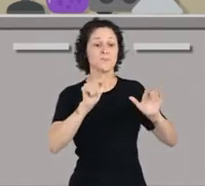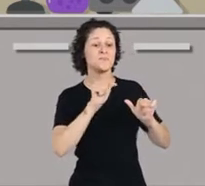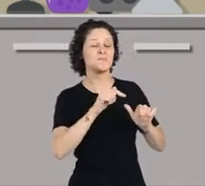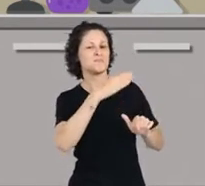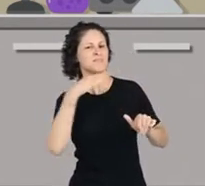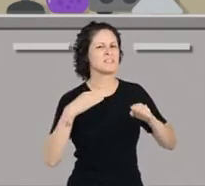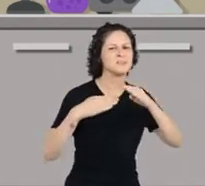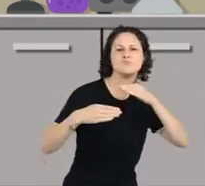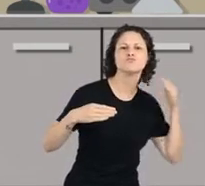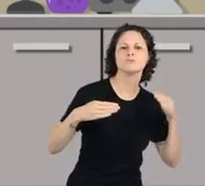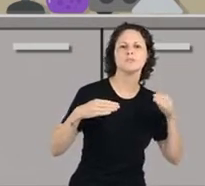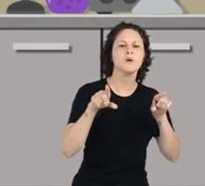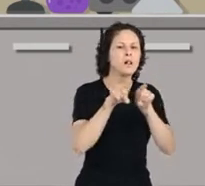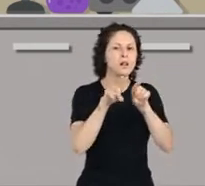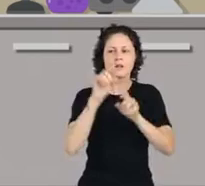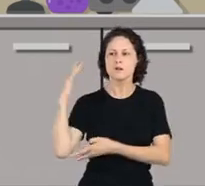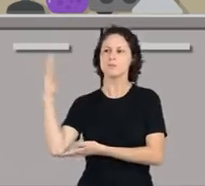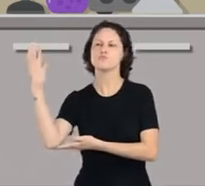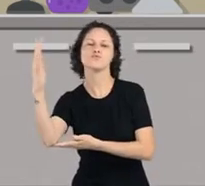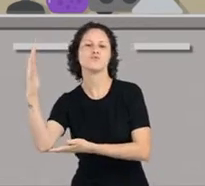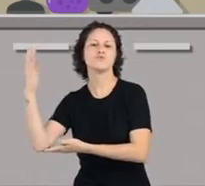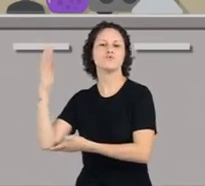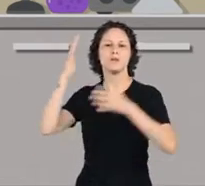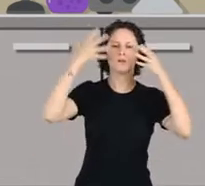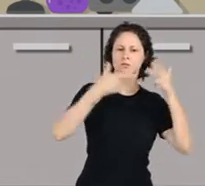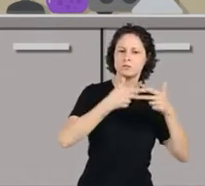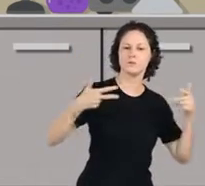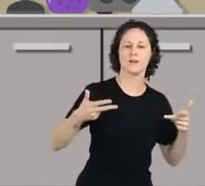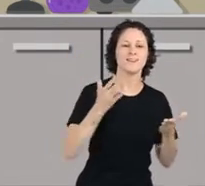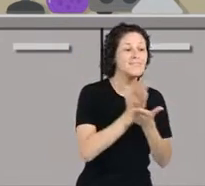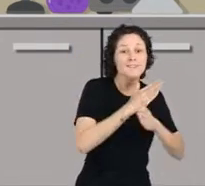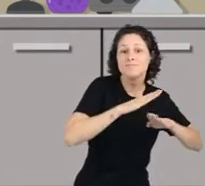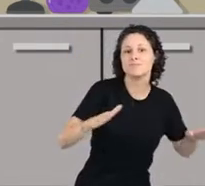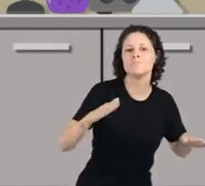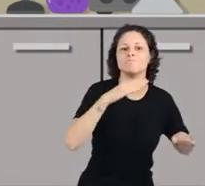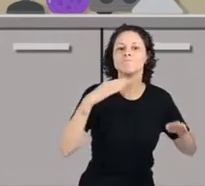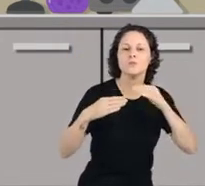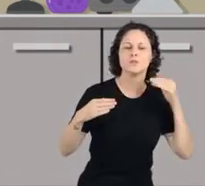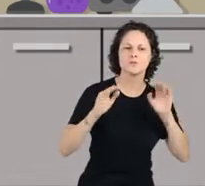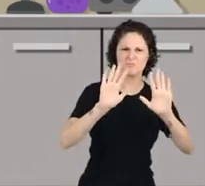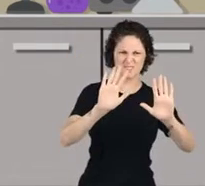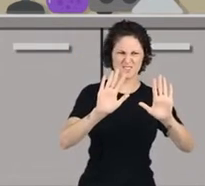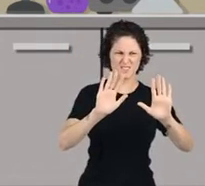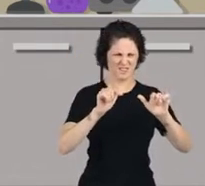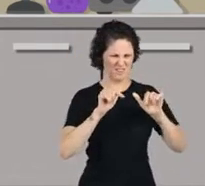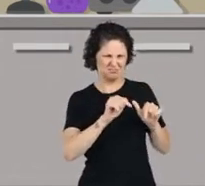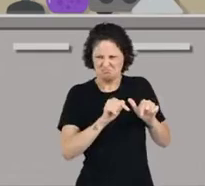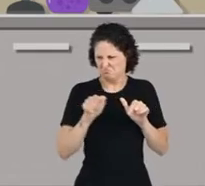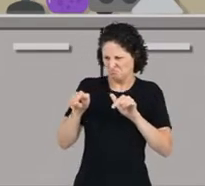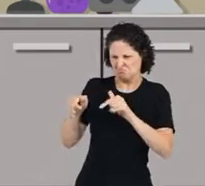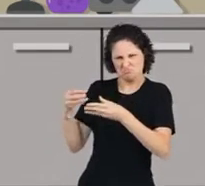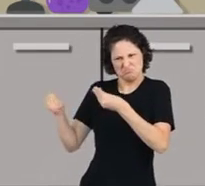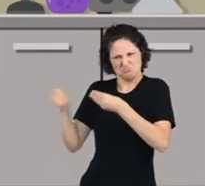morriam, assim como os animais aquáticos e plantas da época. Mas você deve estar se perguntando, mas o que os